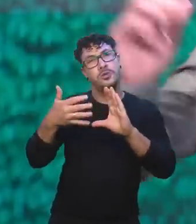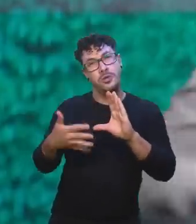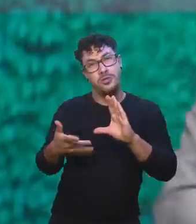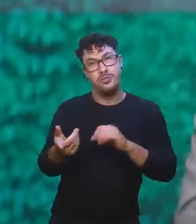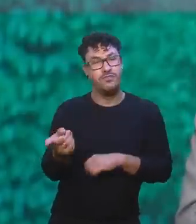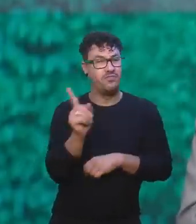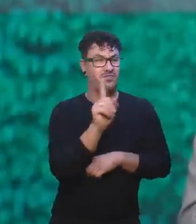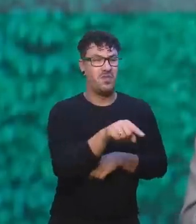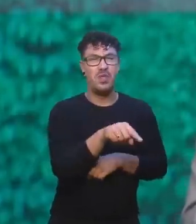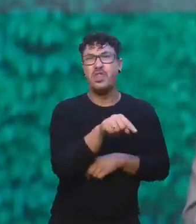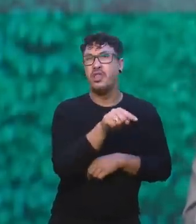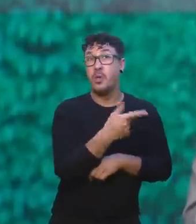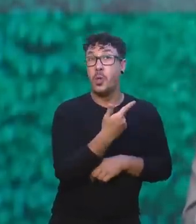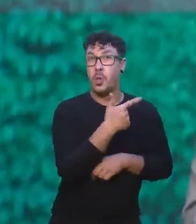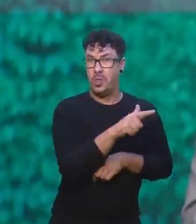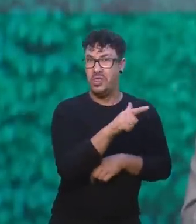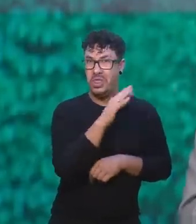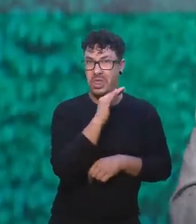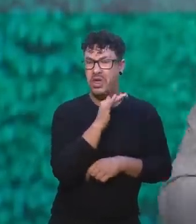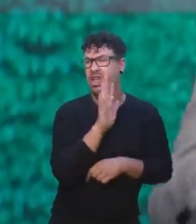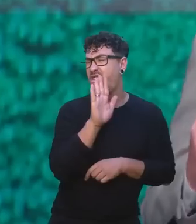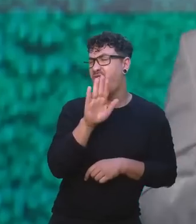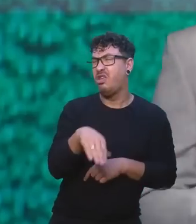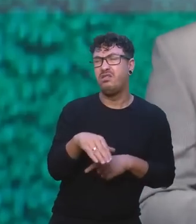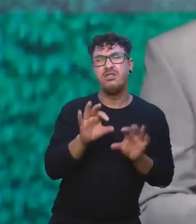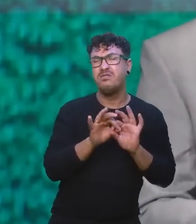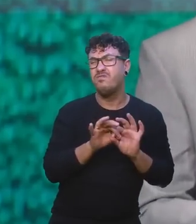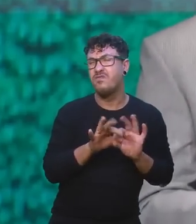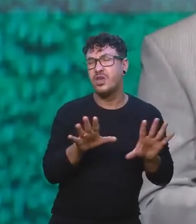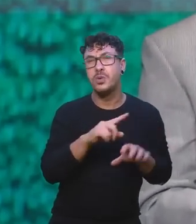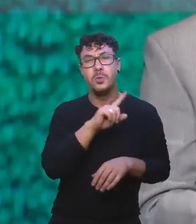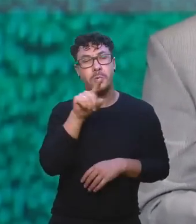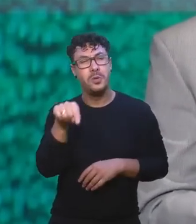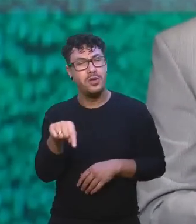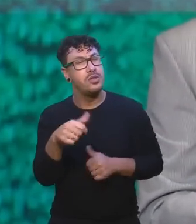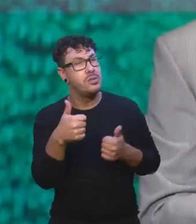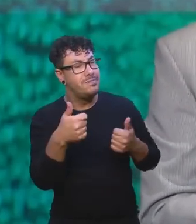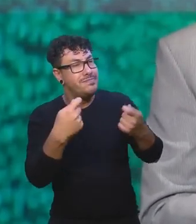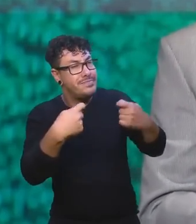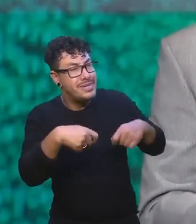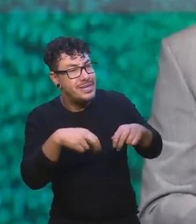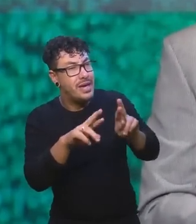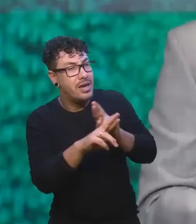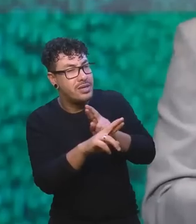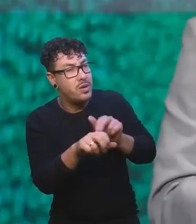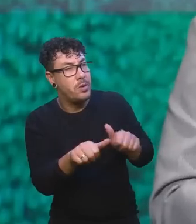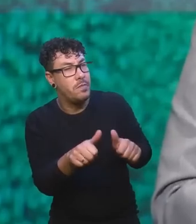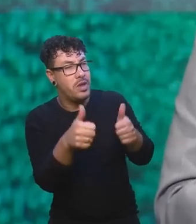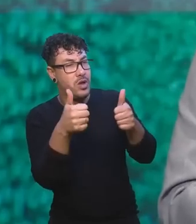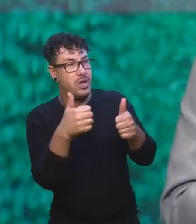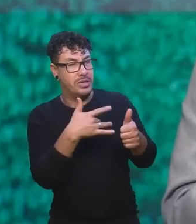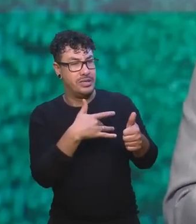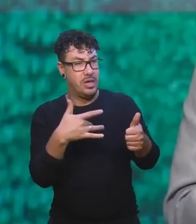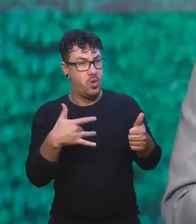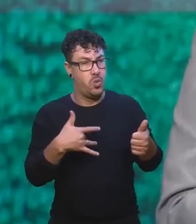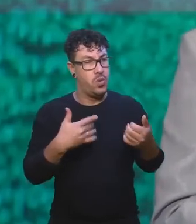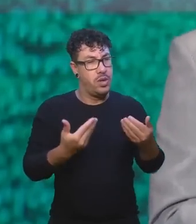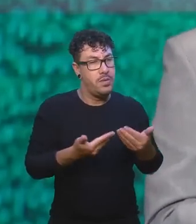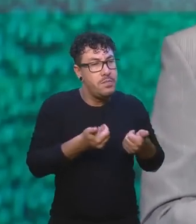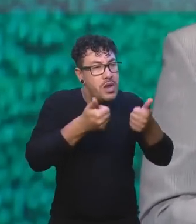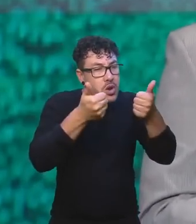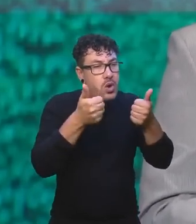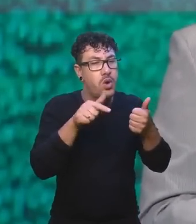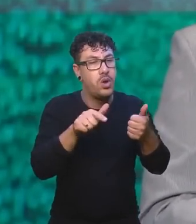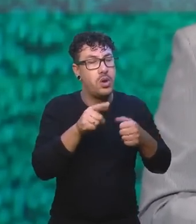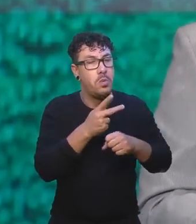deixa como está, está bom. E o outro fala, não, a relação está precisando, eu preciso investir em saúde na nossa relação. Vamos